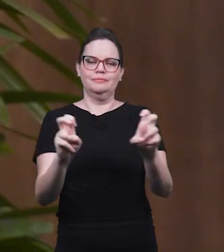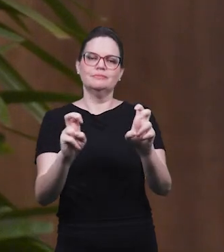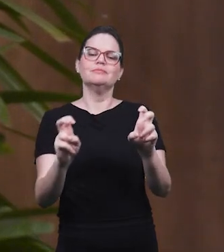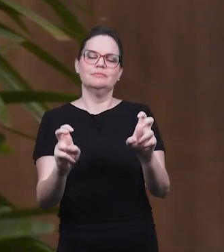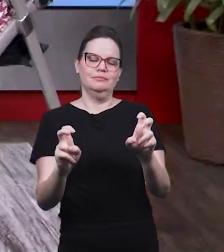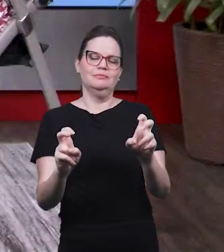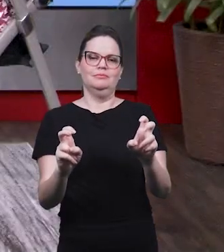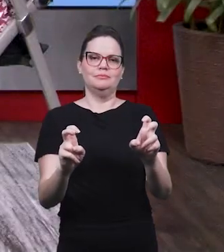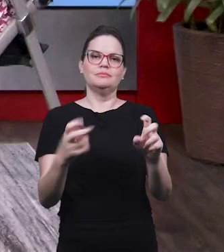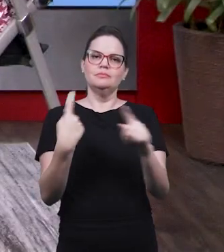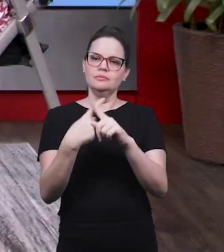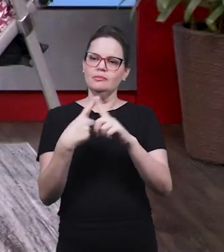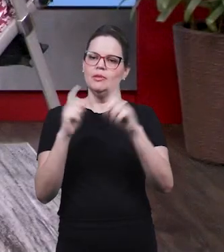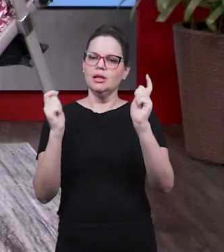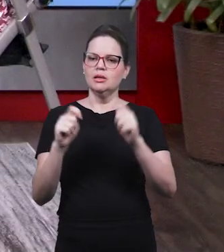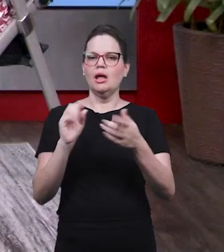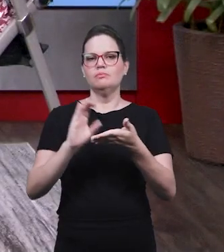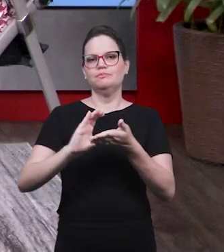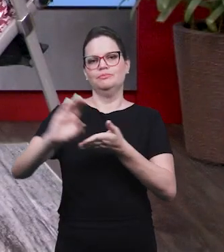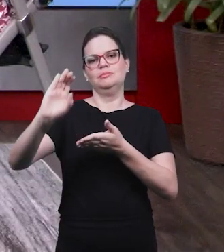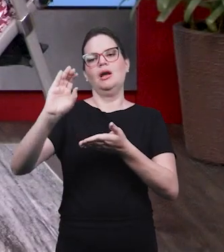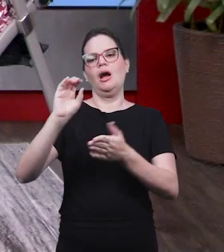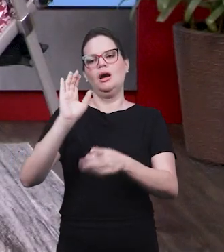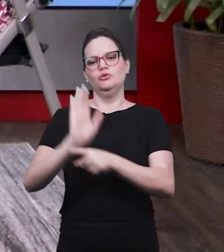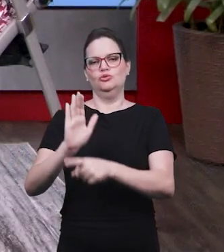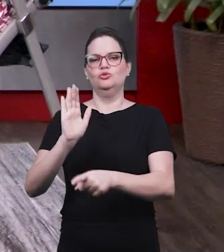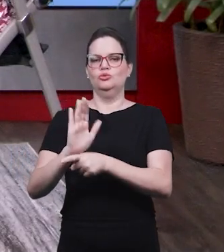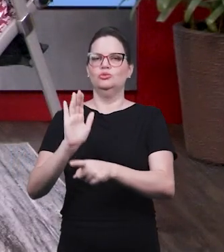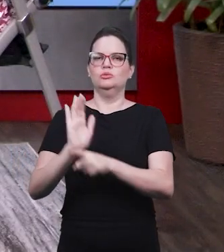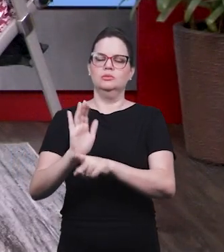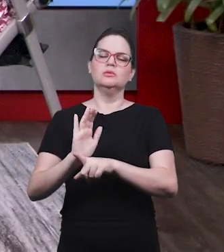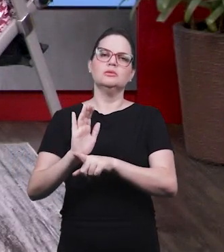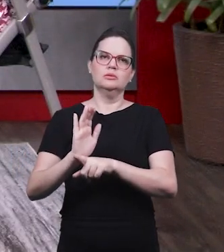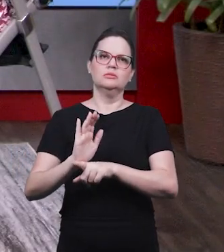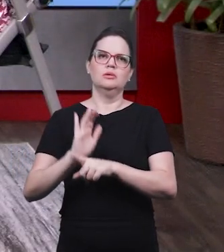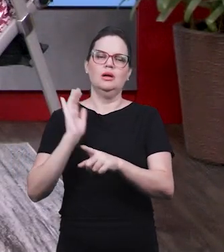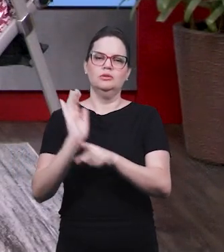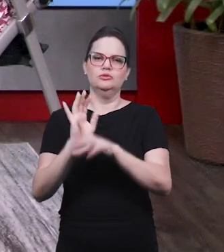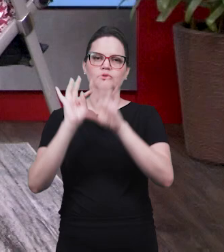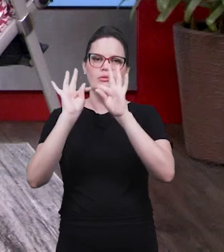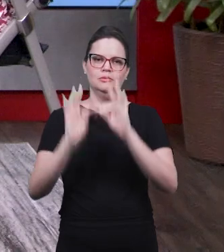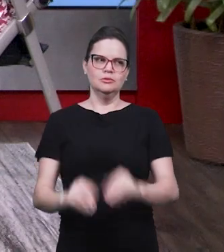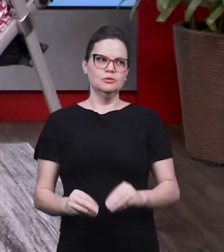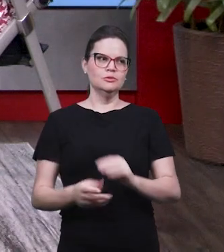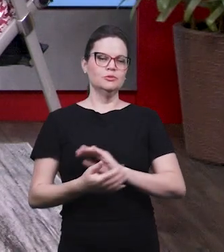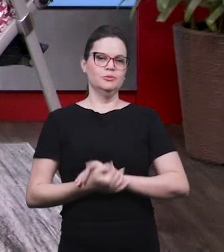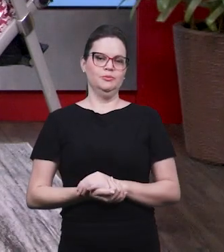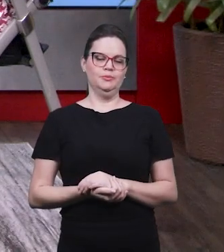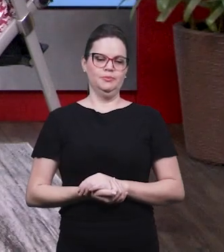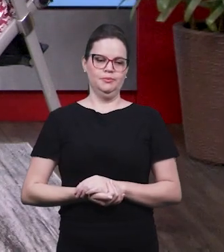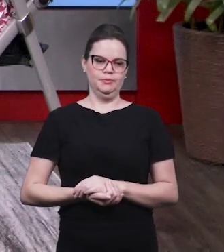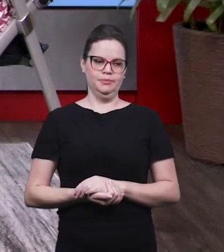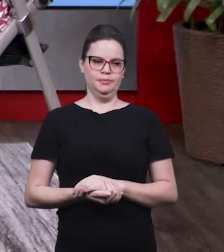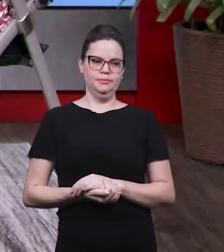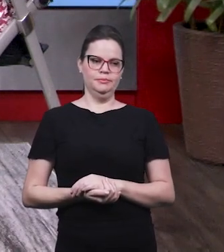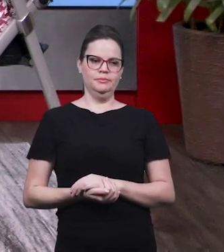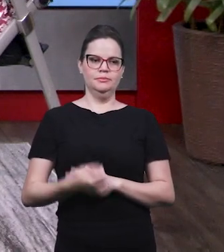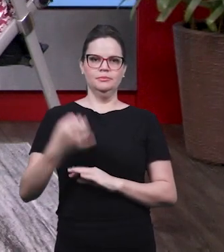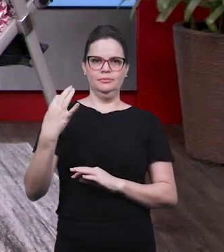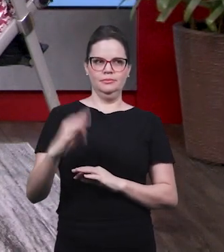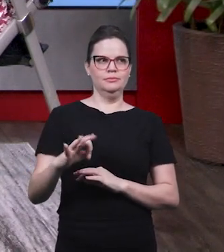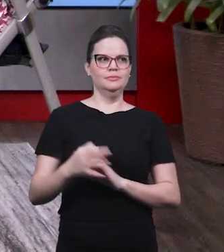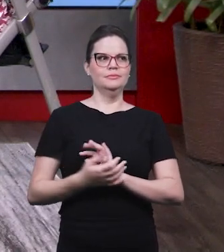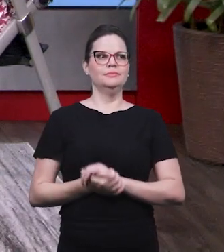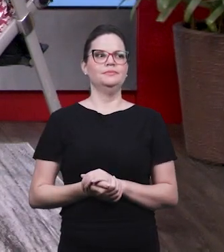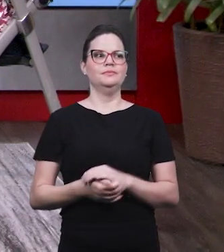que ajudarão muito em toda a caminhada, né? Toda a vida da pessoa. É verdade.